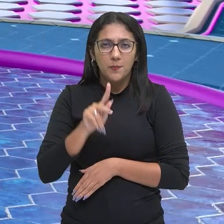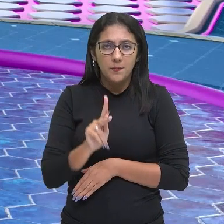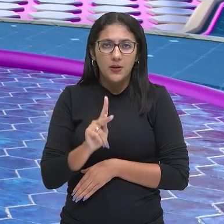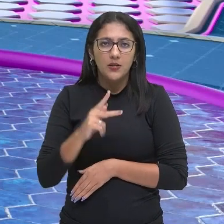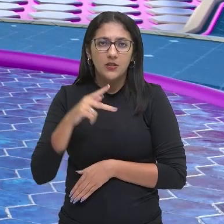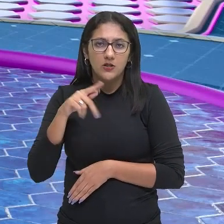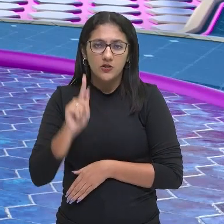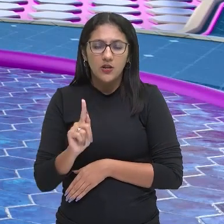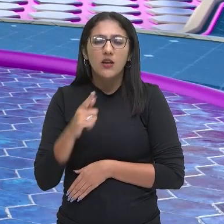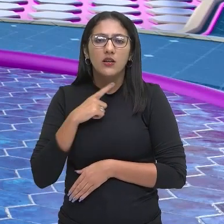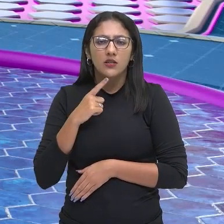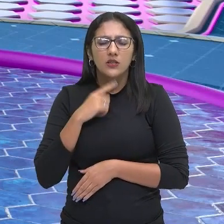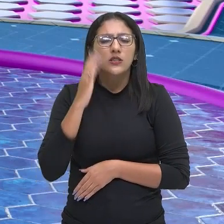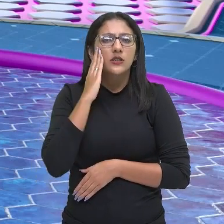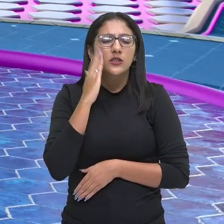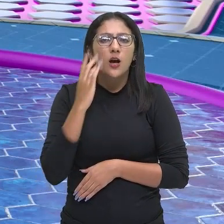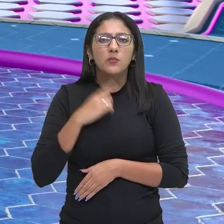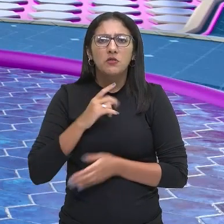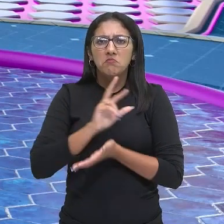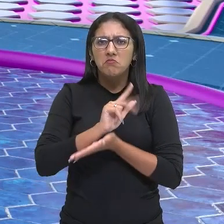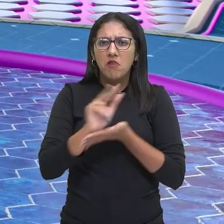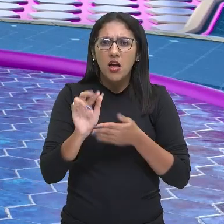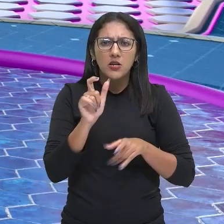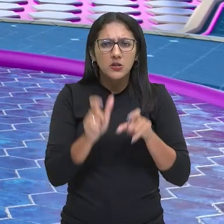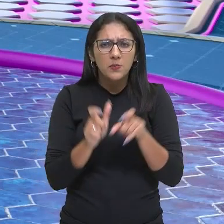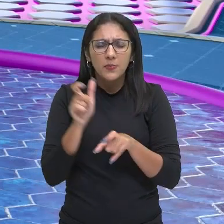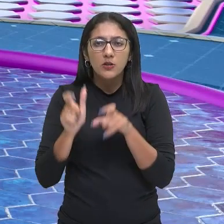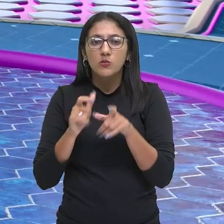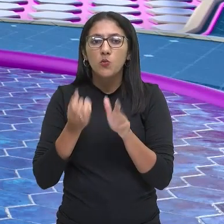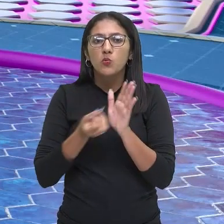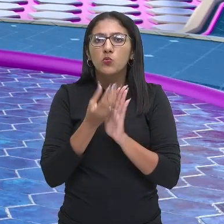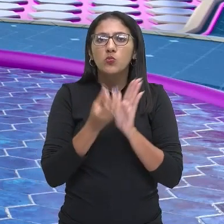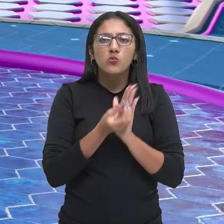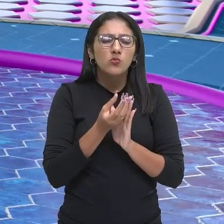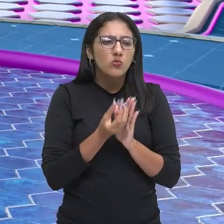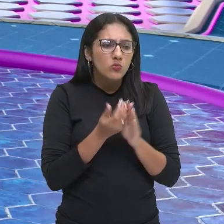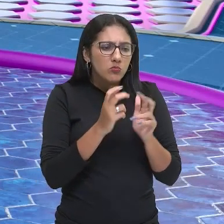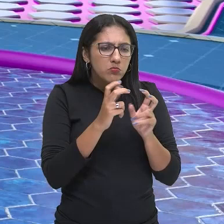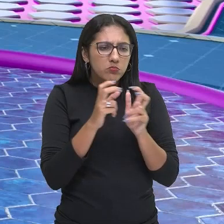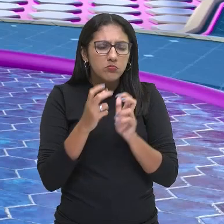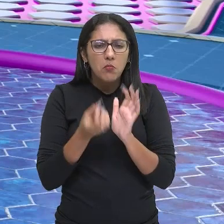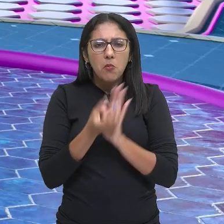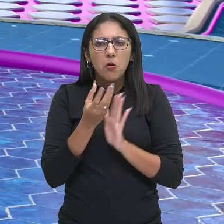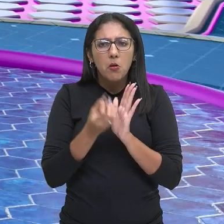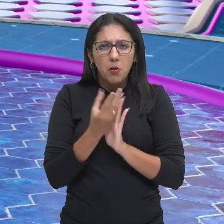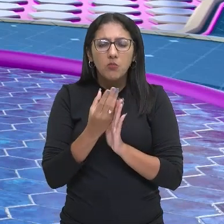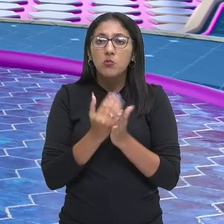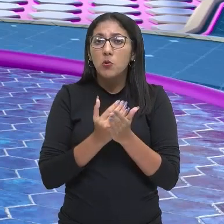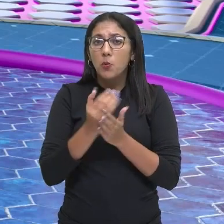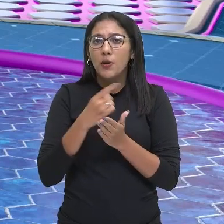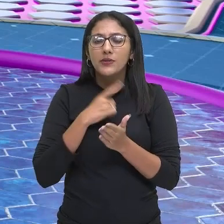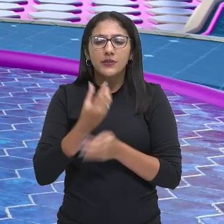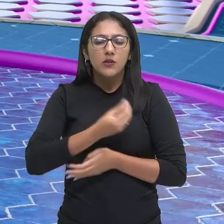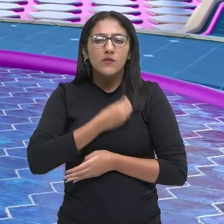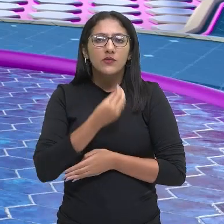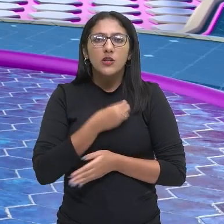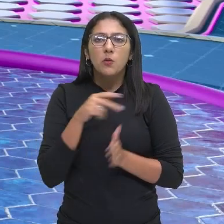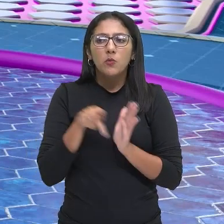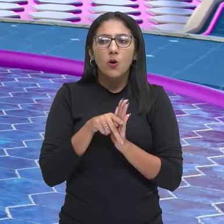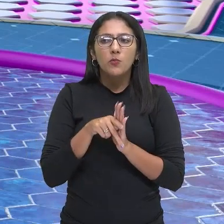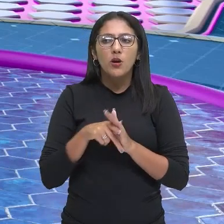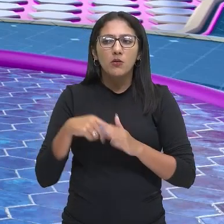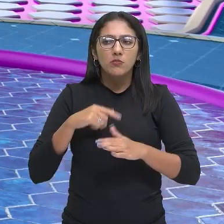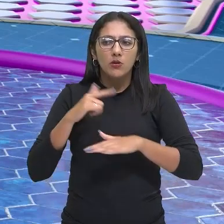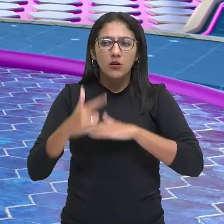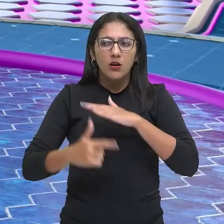são, muitas pessoas, ao criarem um avatar, passam a vivenciar o mundo virtual como se